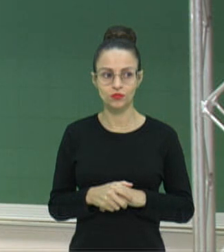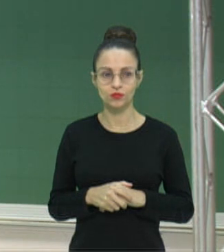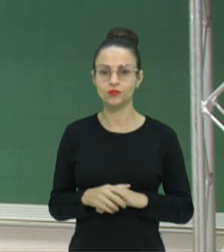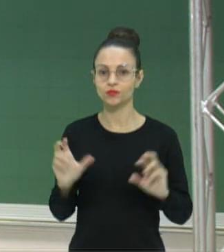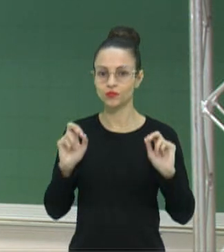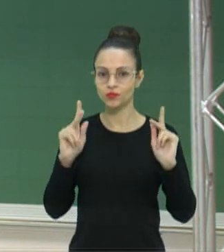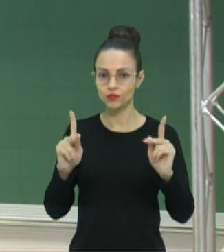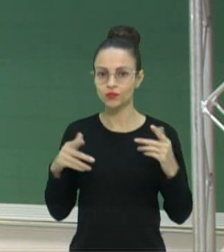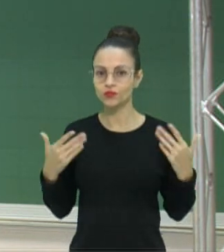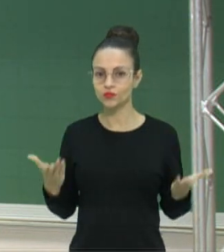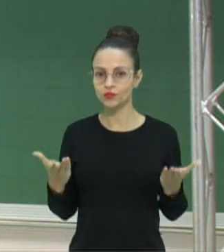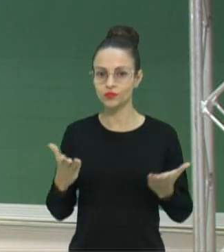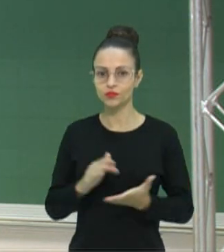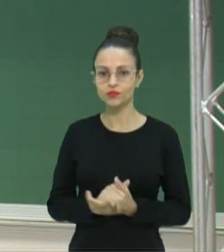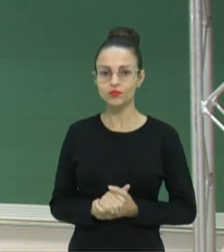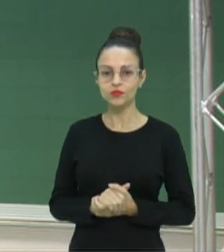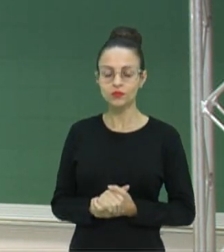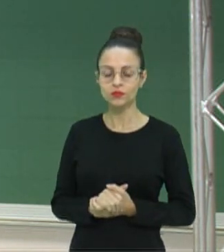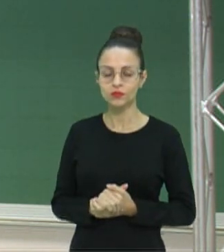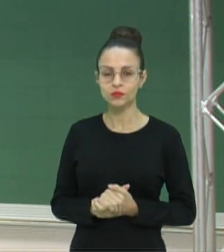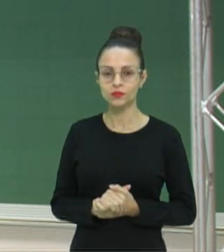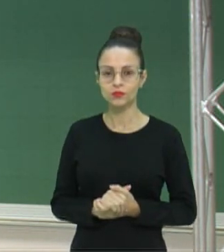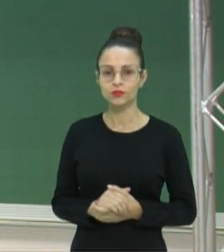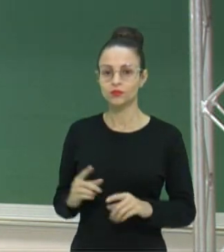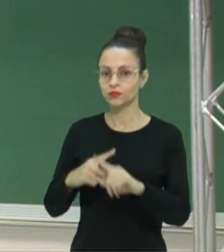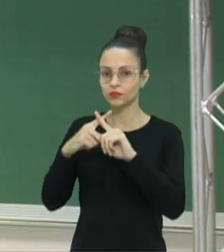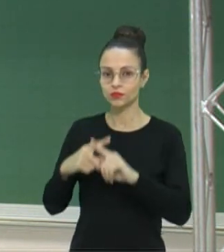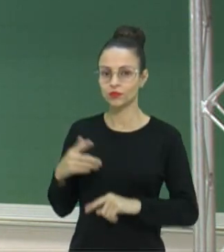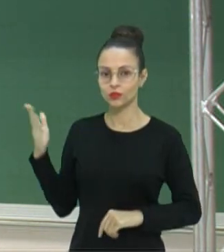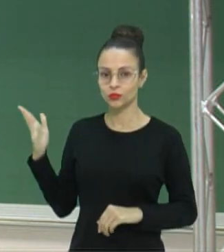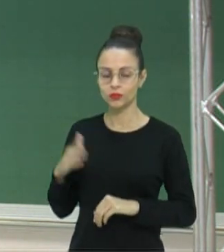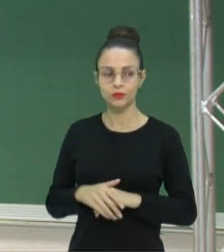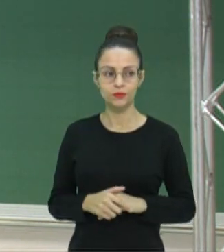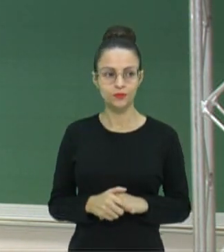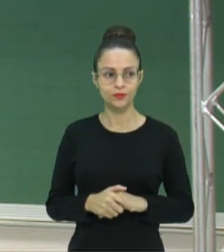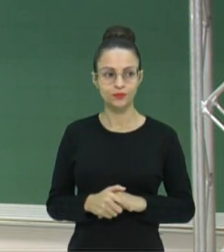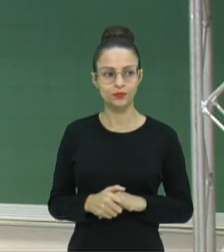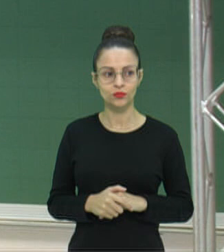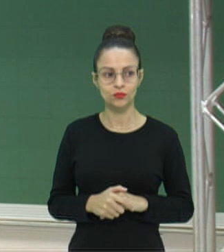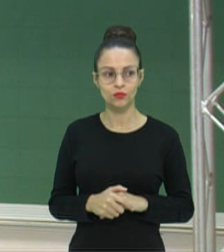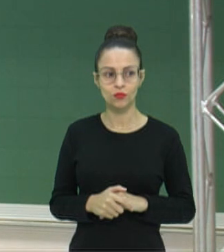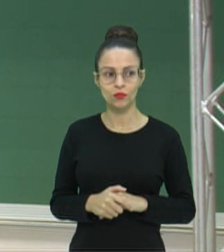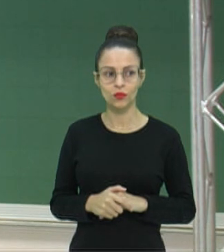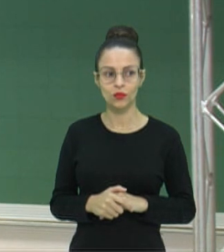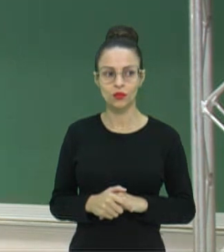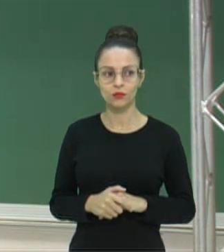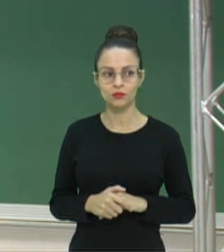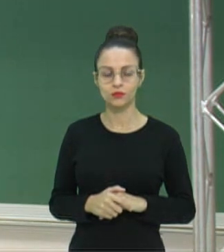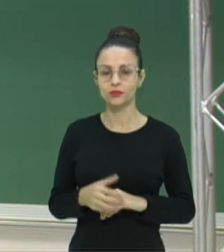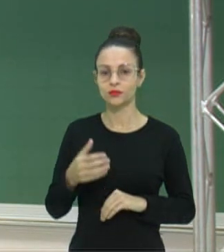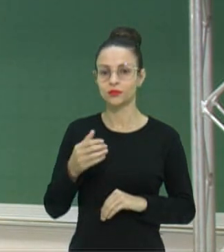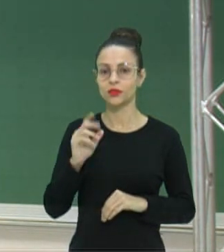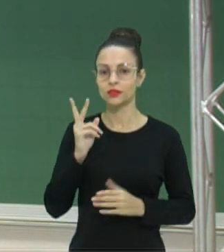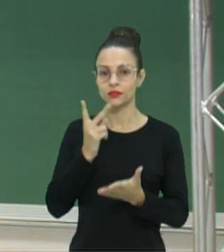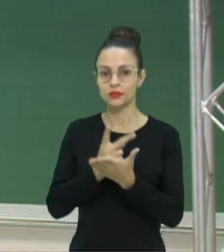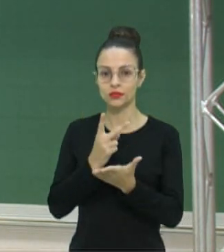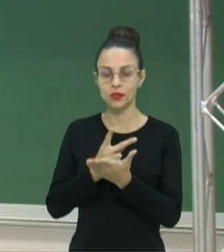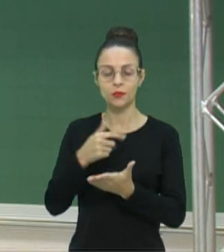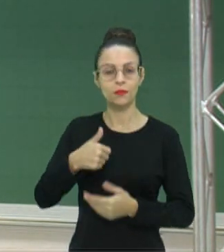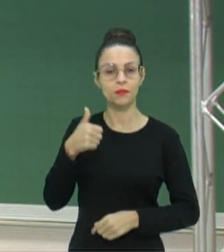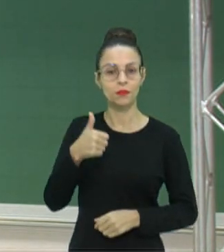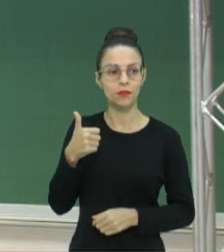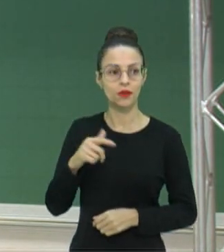Ok? E aí, você simplesmente vem aqui e resolve, né? Então, o que nós vamos ter? Você sempre leva primeiro